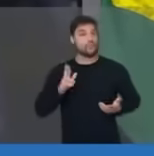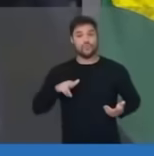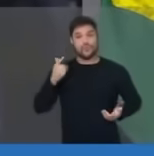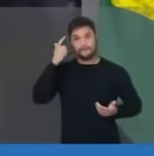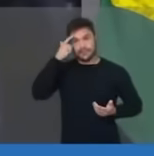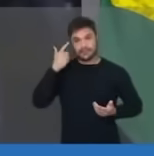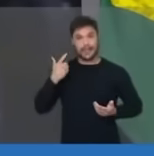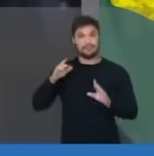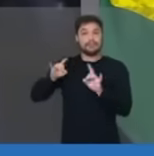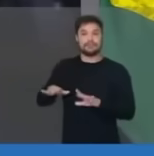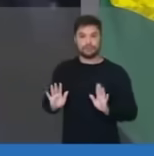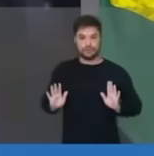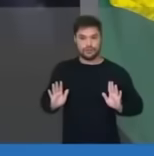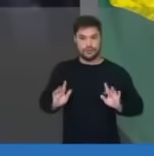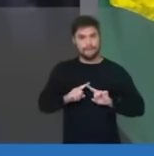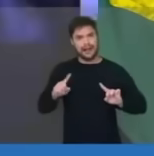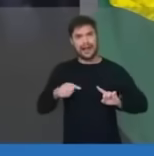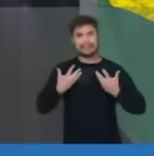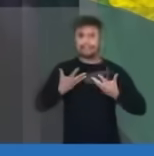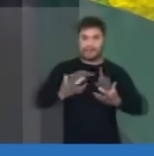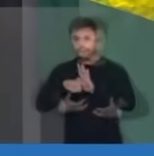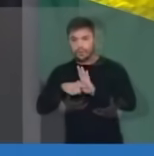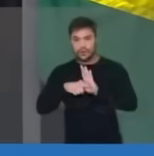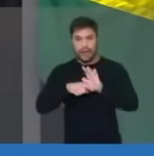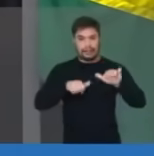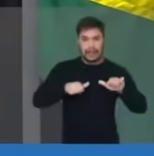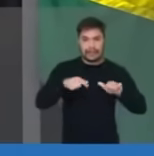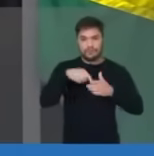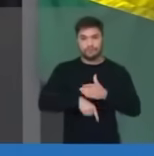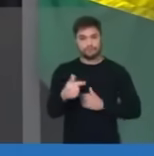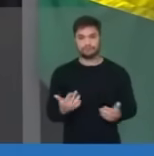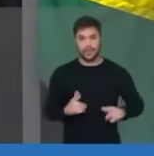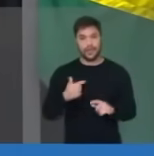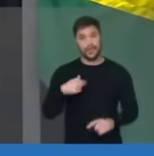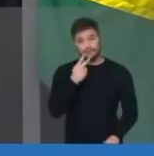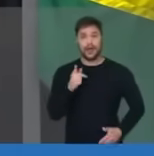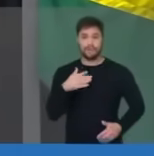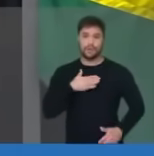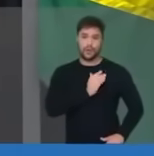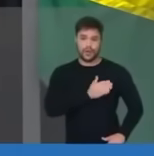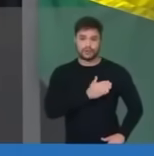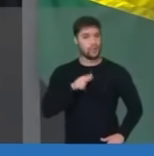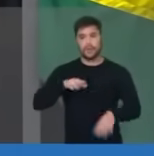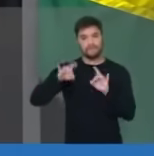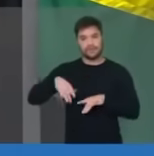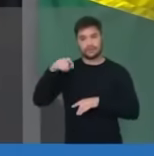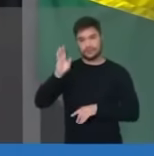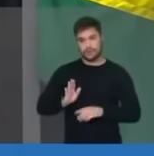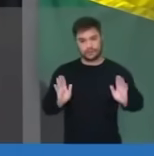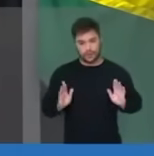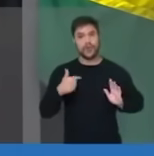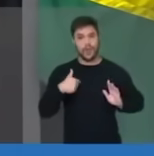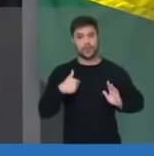a desistência. Mas confesso que o cansaço, de fato, às vezes bate. De fato, eu confesso. Eu jamais, meu coração jamais vai desistir desse país. Afinal de contas, eu coloquei